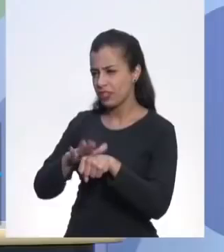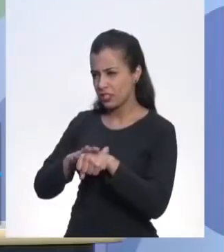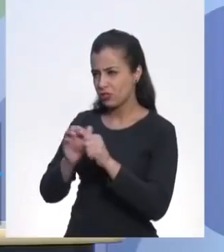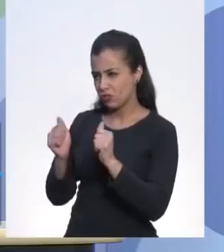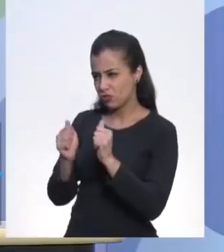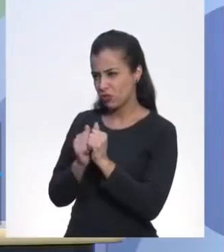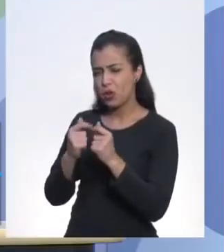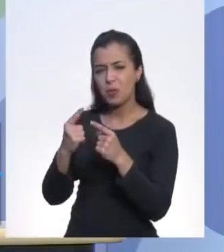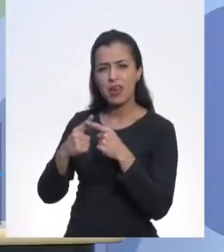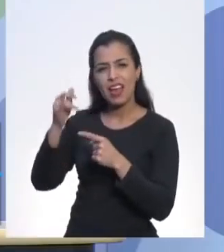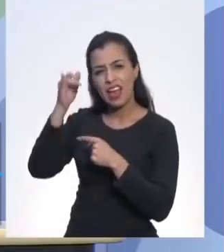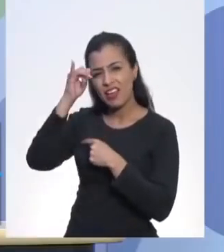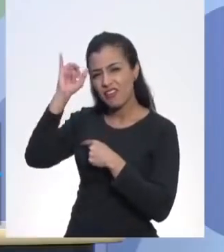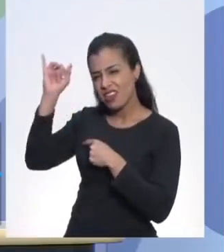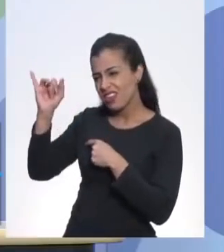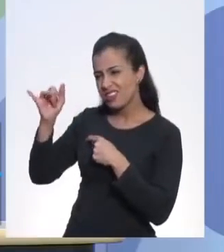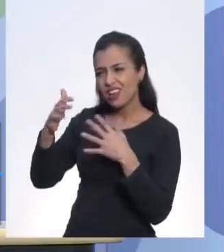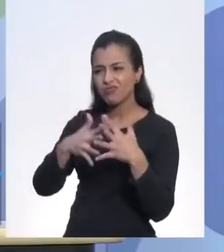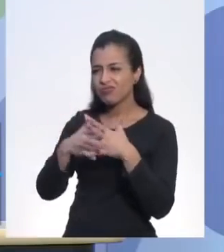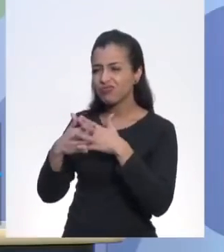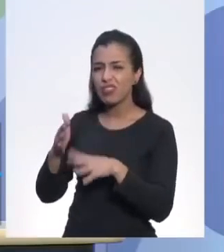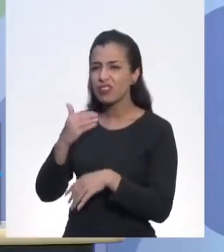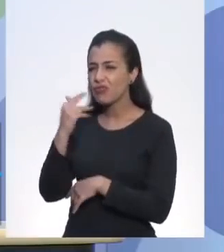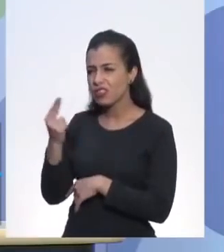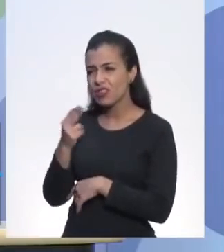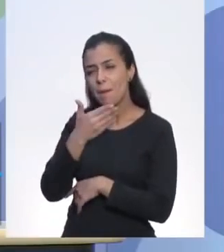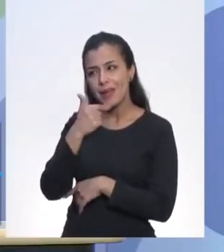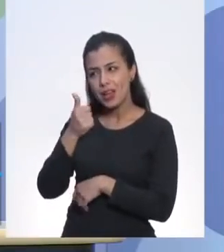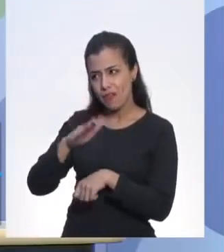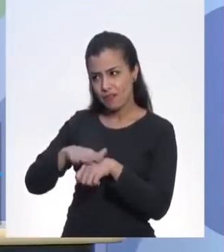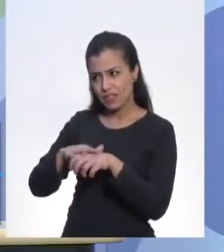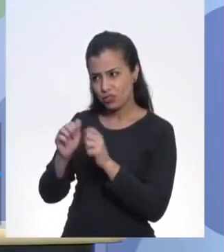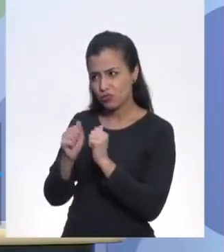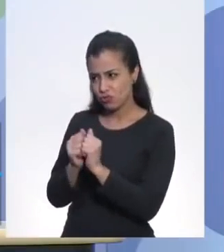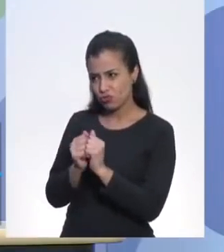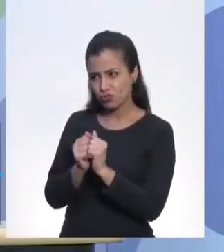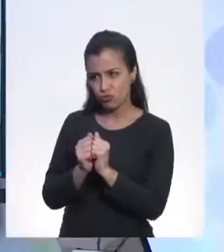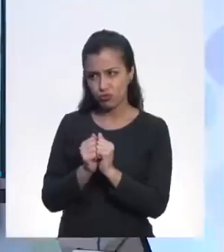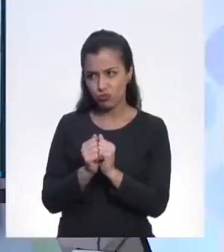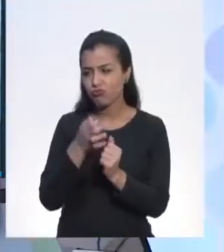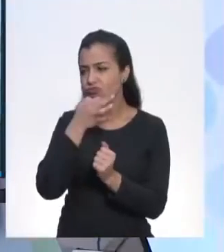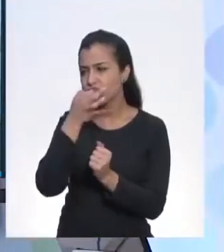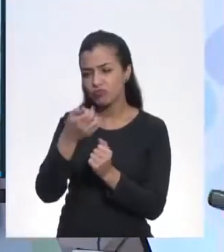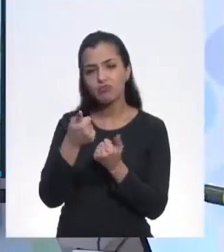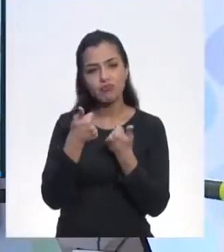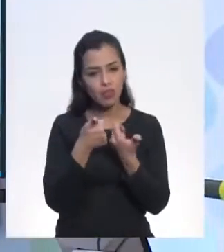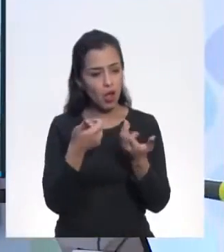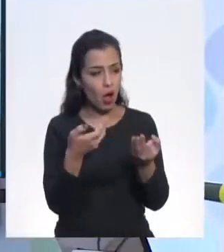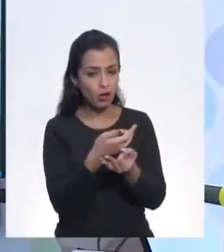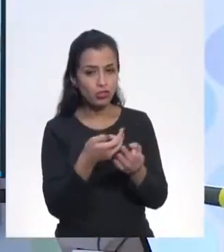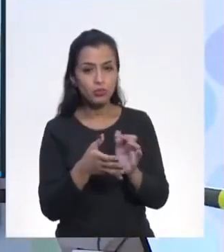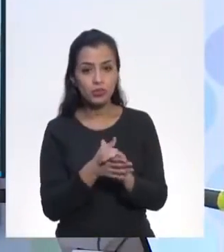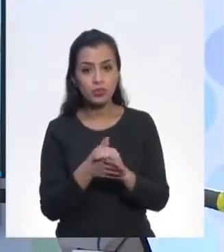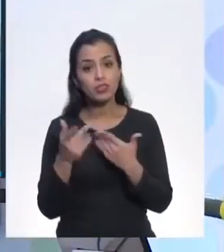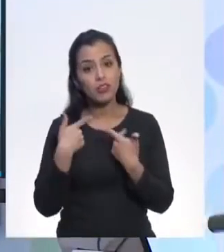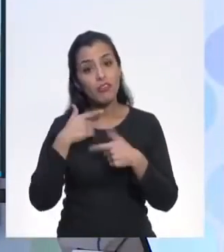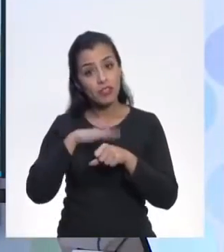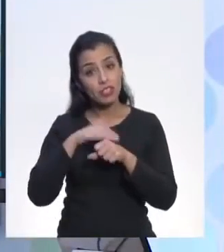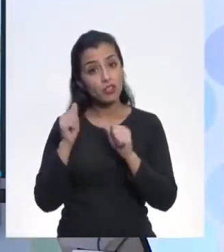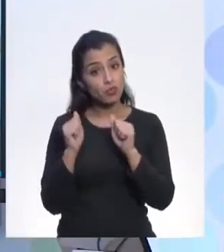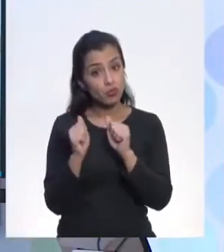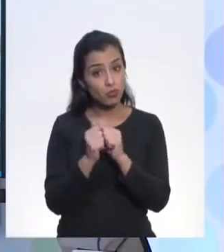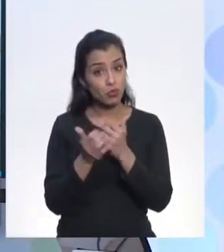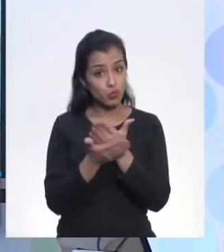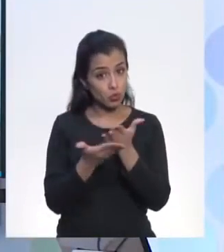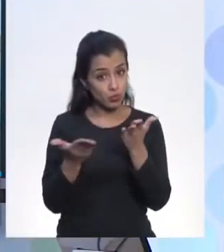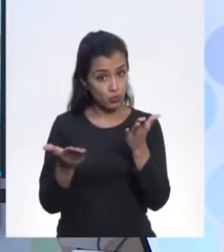Porque senão não vai dar tempo deles fazerem lá e não vai adiantar. Então é melhor fazer junto. O que você acha? Ótimo. Então, eu vou fazer junto com